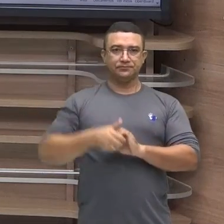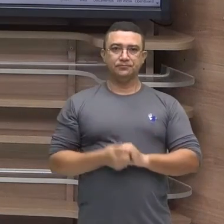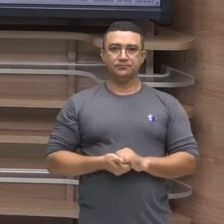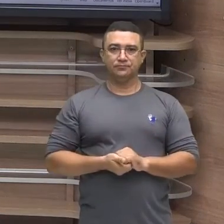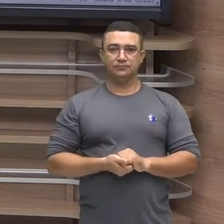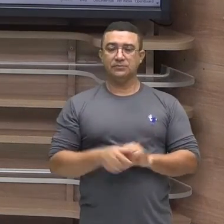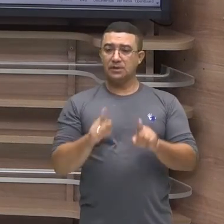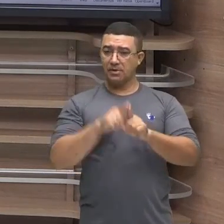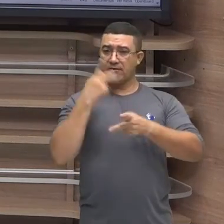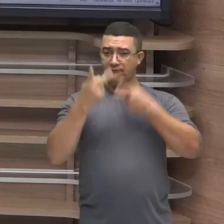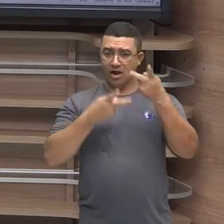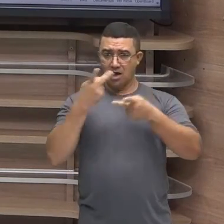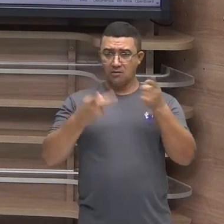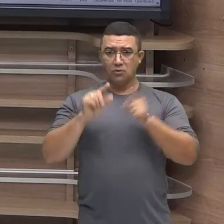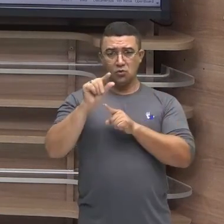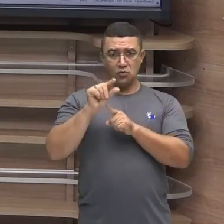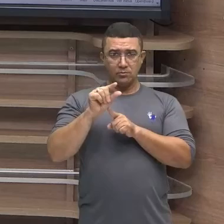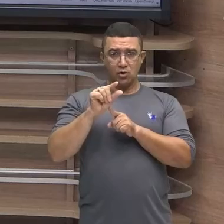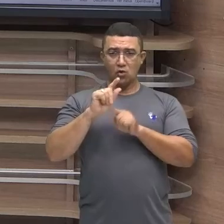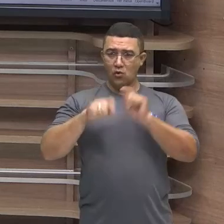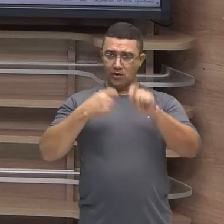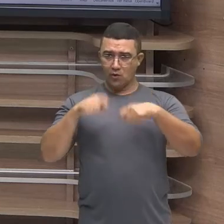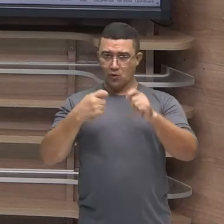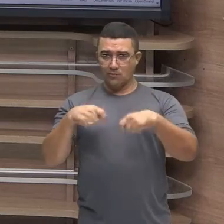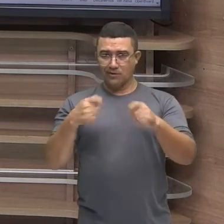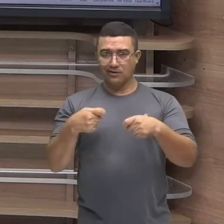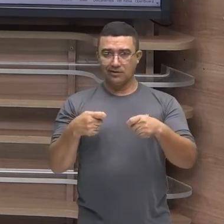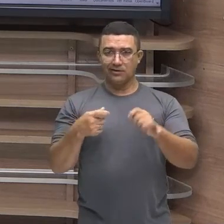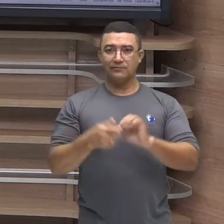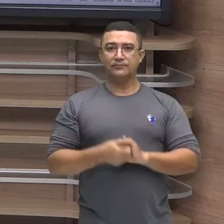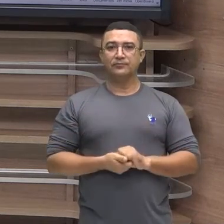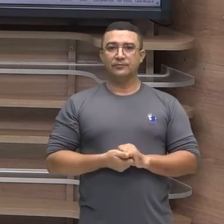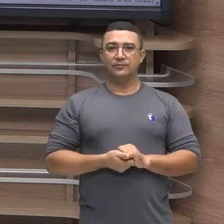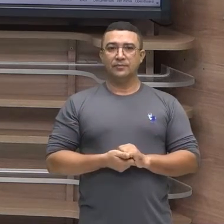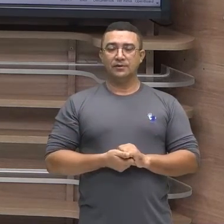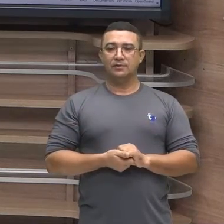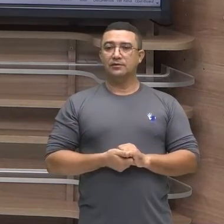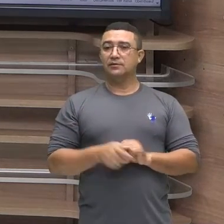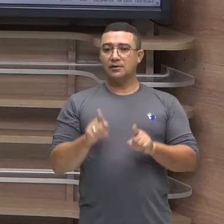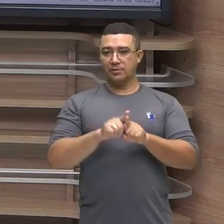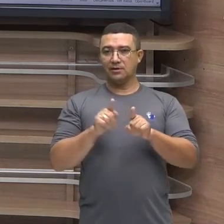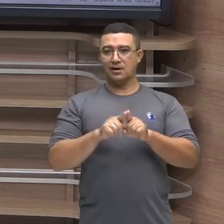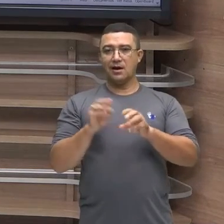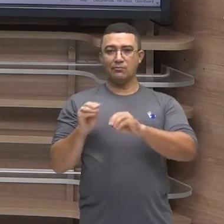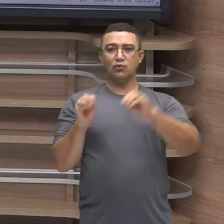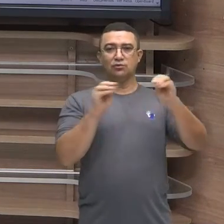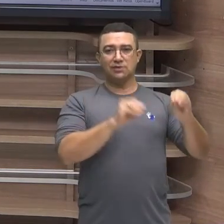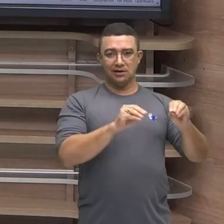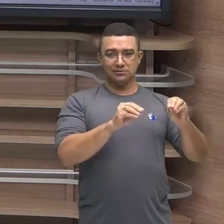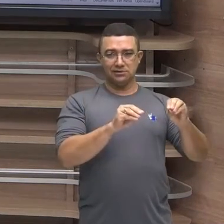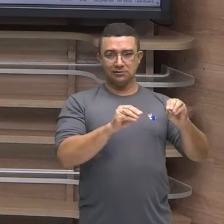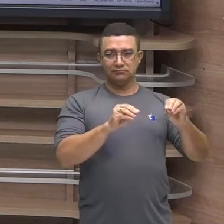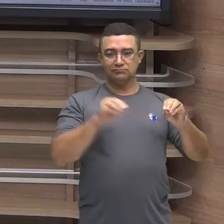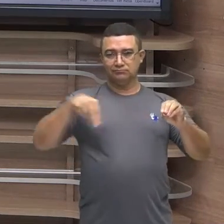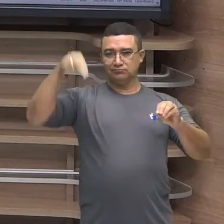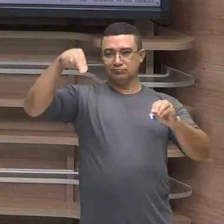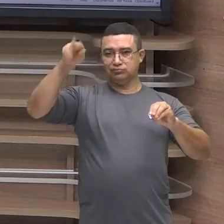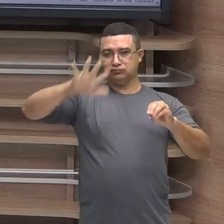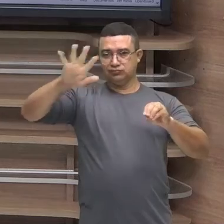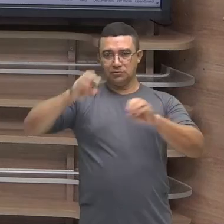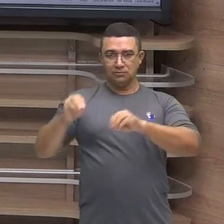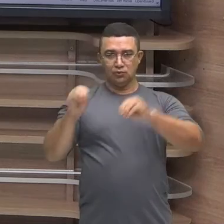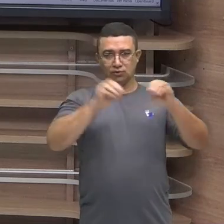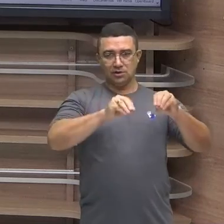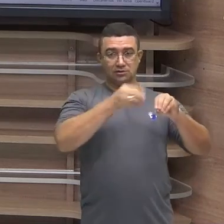também falamos um pouco sobre a economia e também sobre o êxodo, né, o êxodo nordestino que ocorre aí